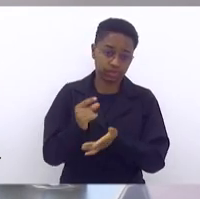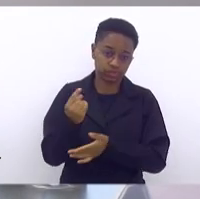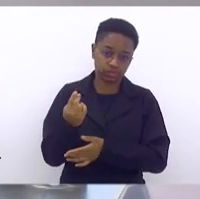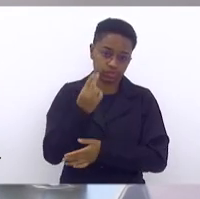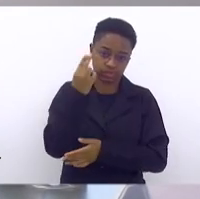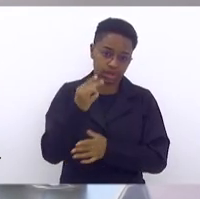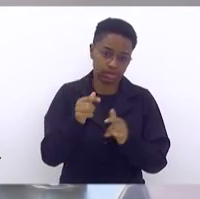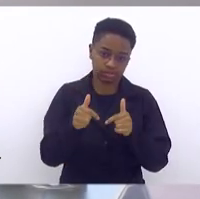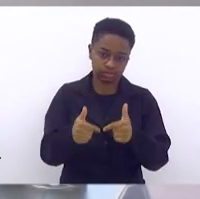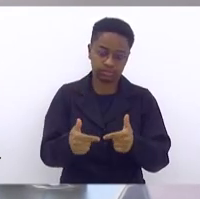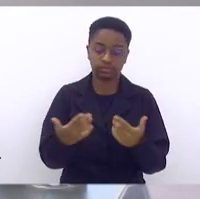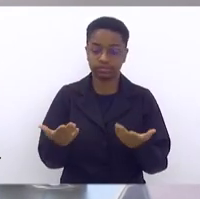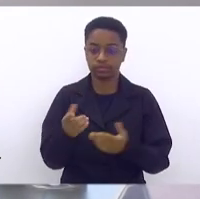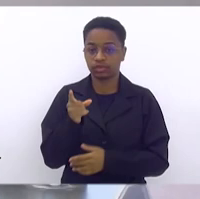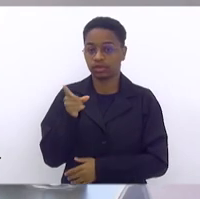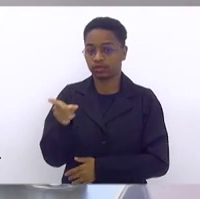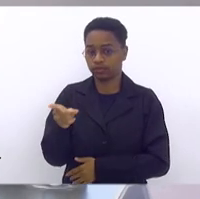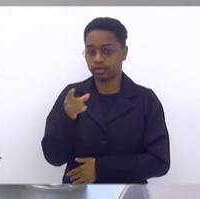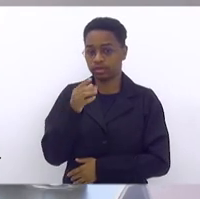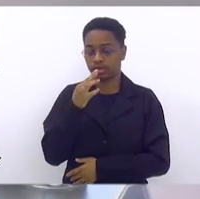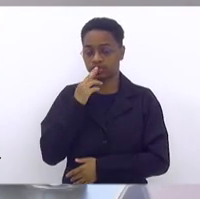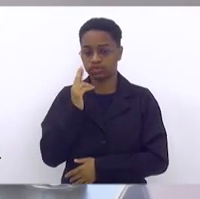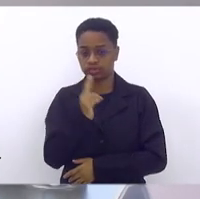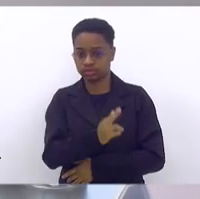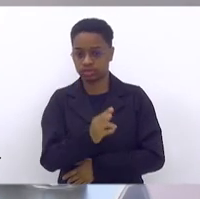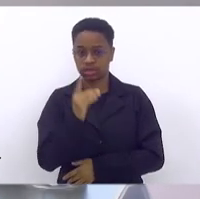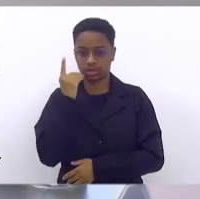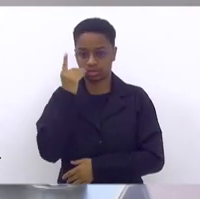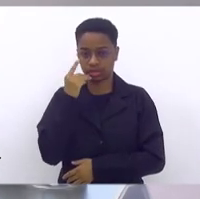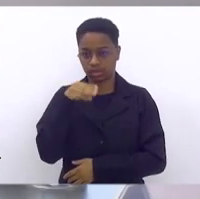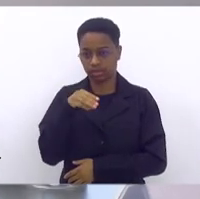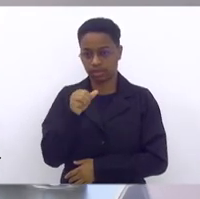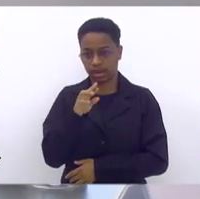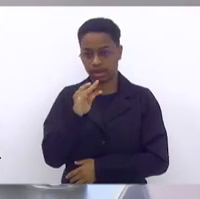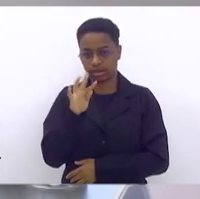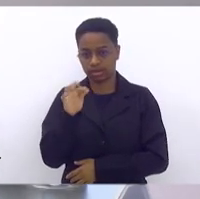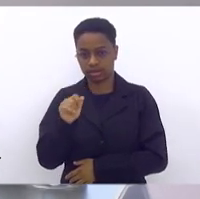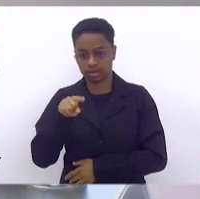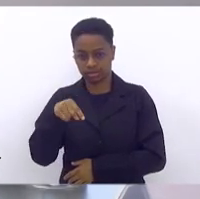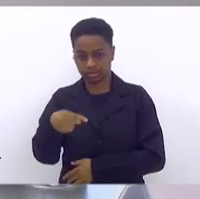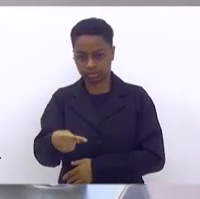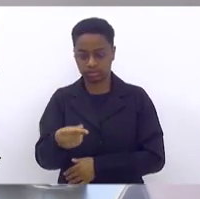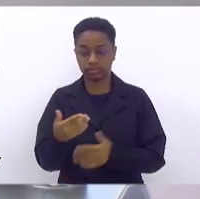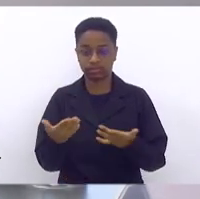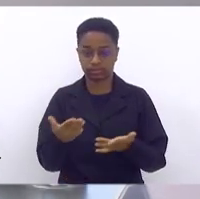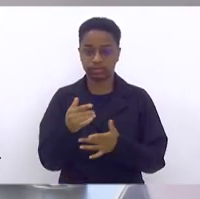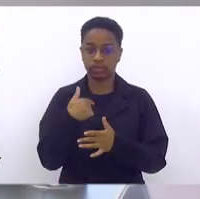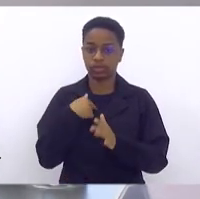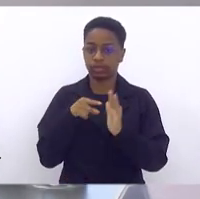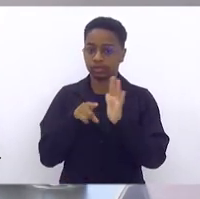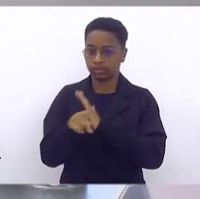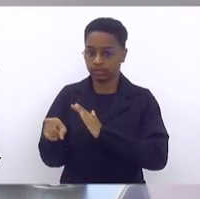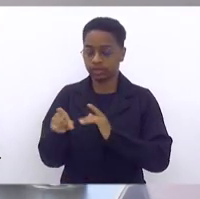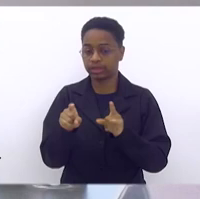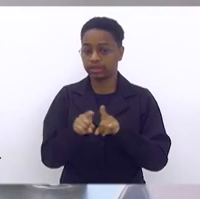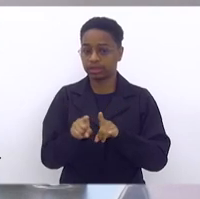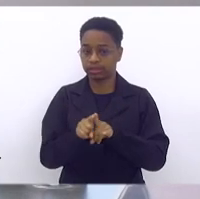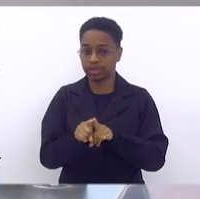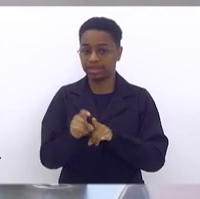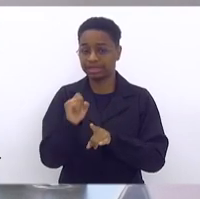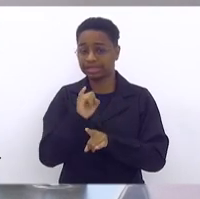vai responder à deputada Marta Rocha posteriori, Se também pudesse dar